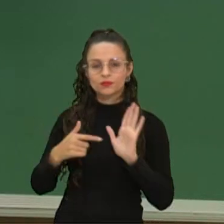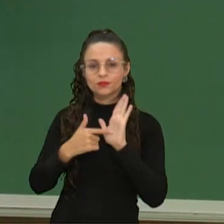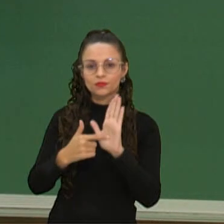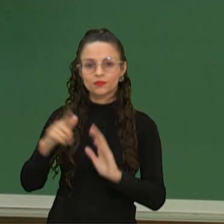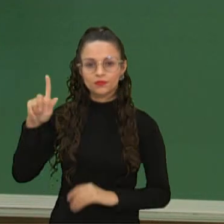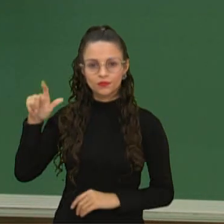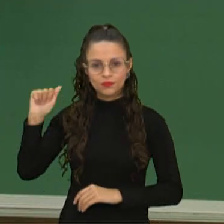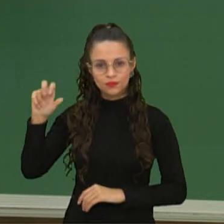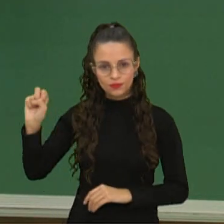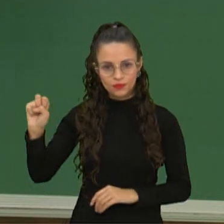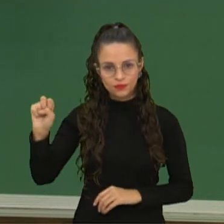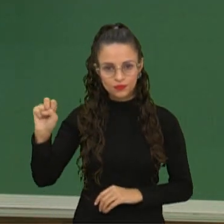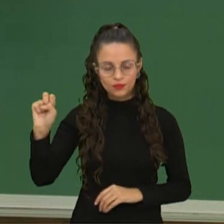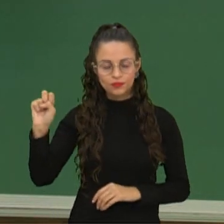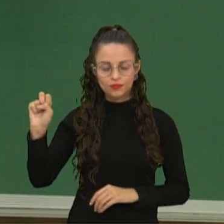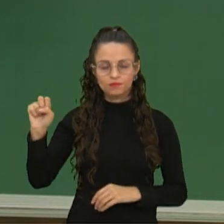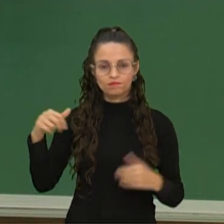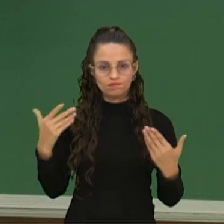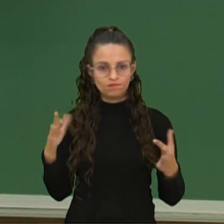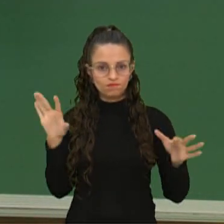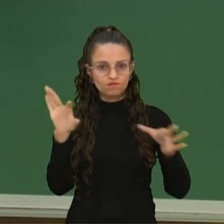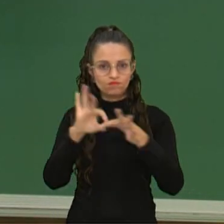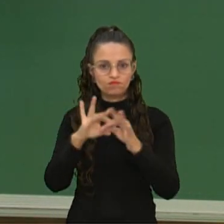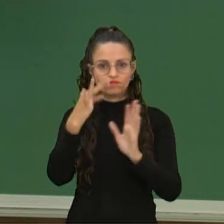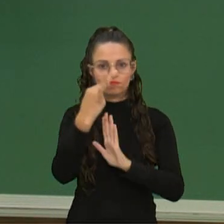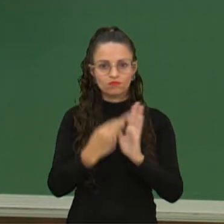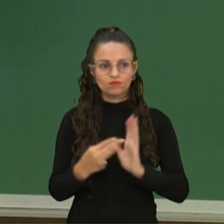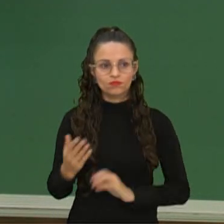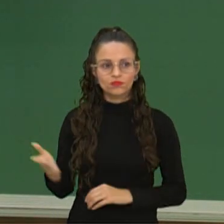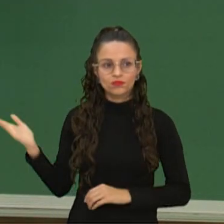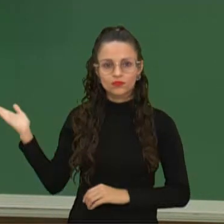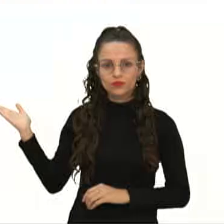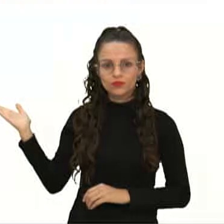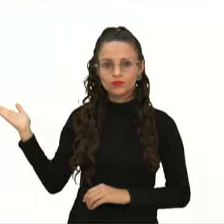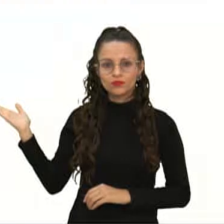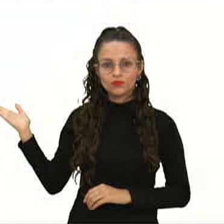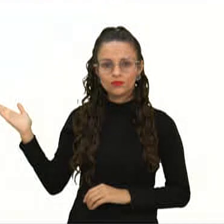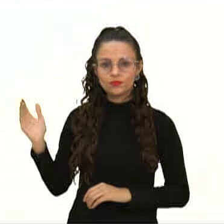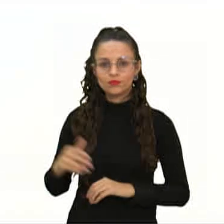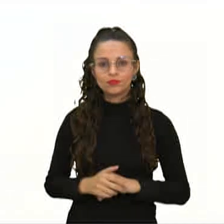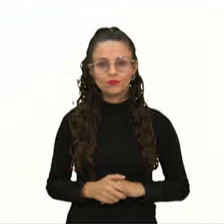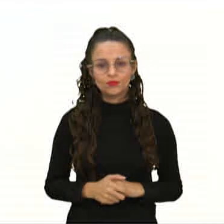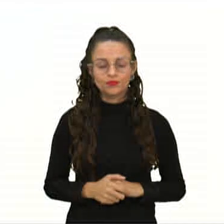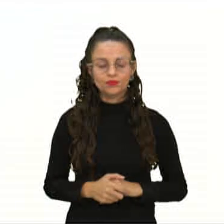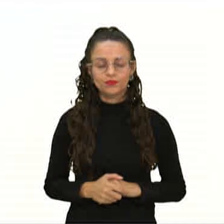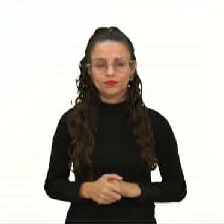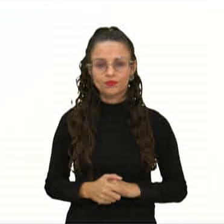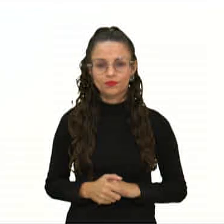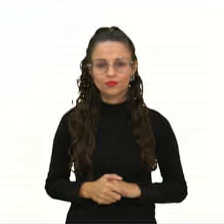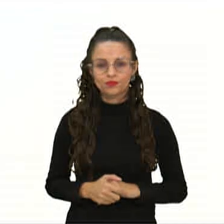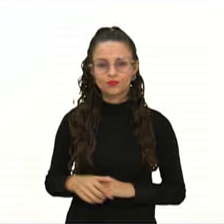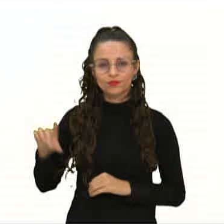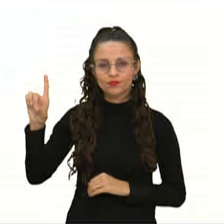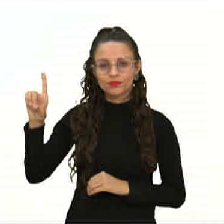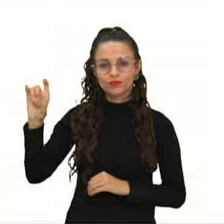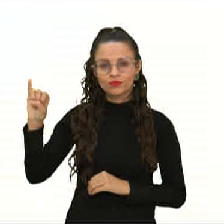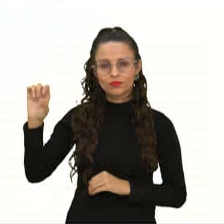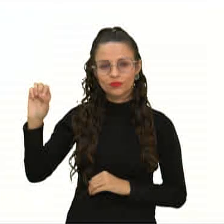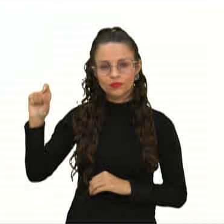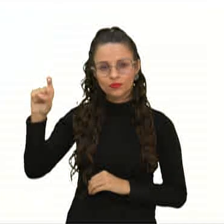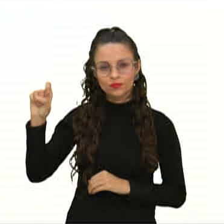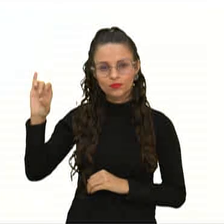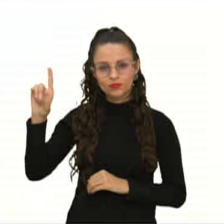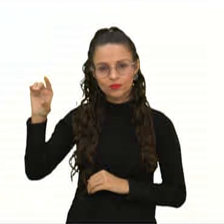que é emitido, de acordo com o texto, é justamente esse daqui, né? O carbon dioxide, o dióxido de carbono,